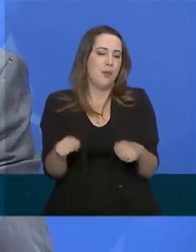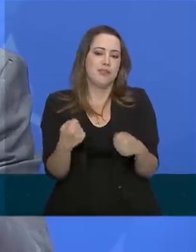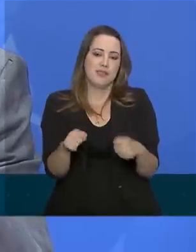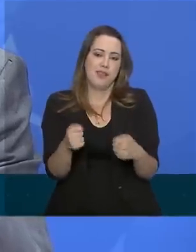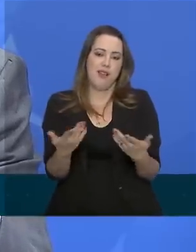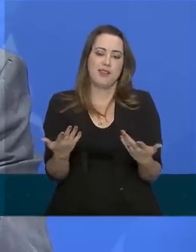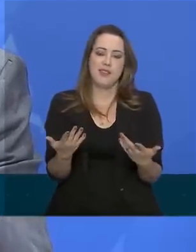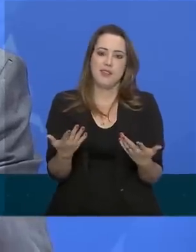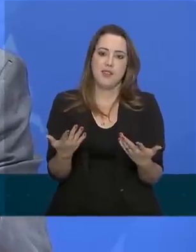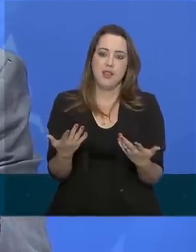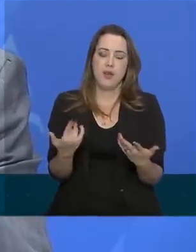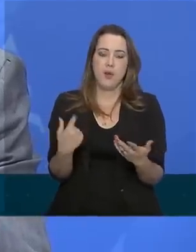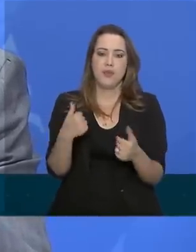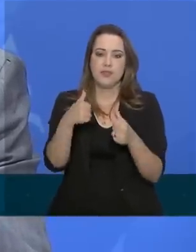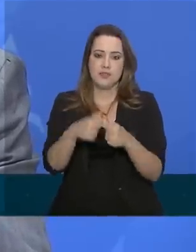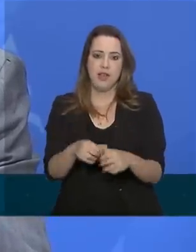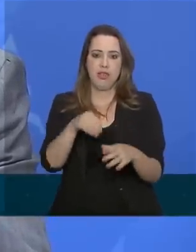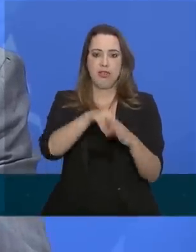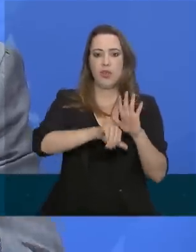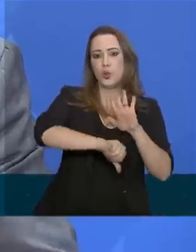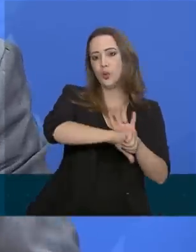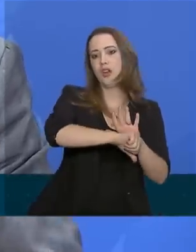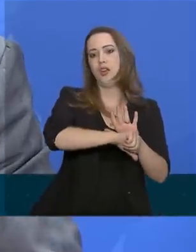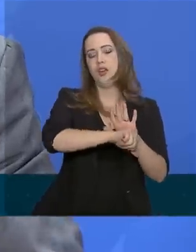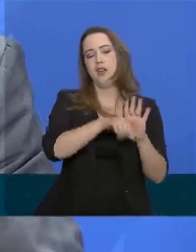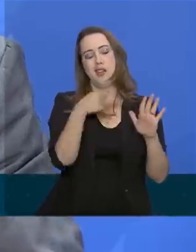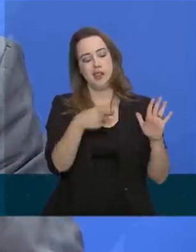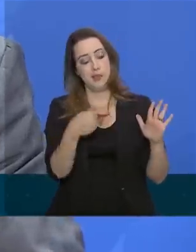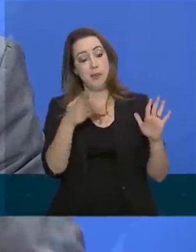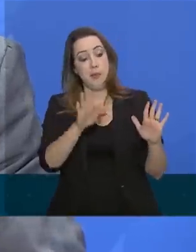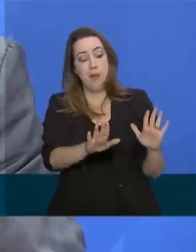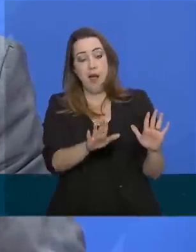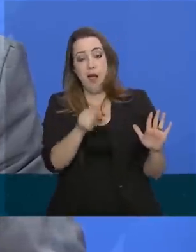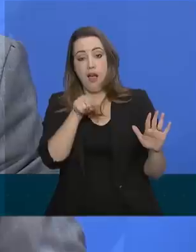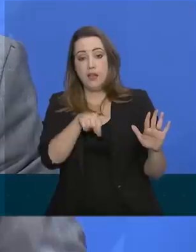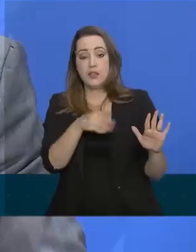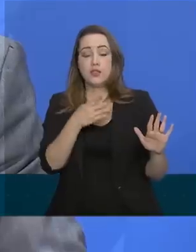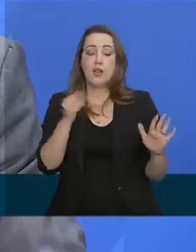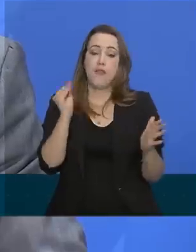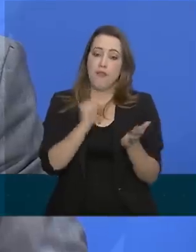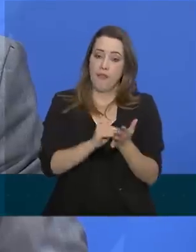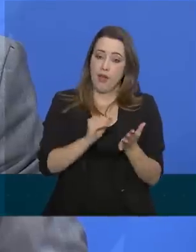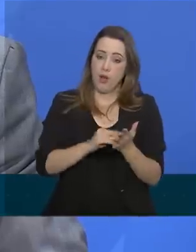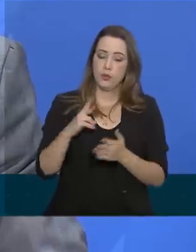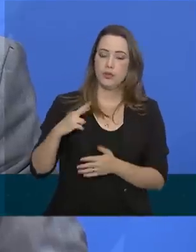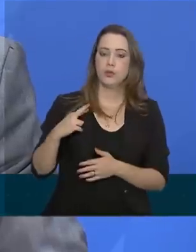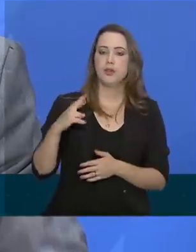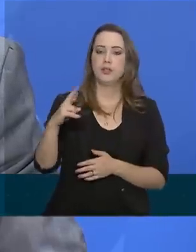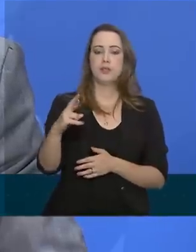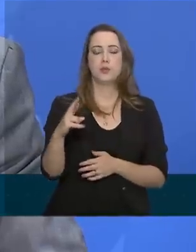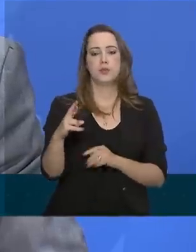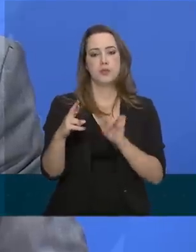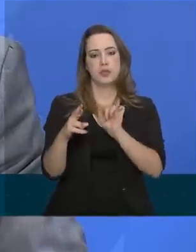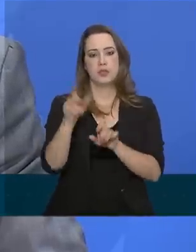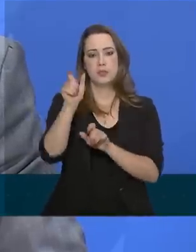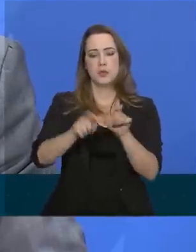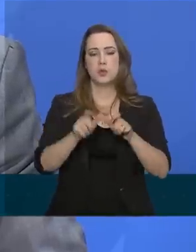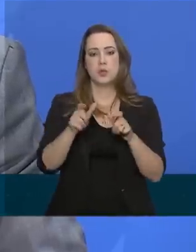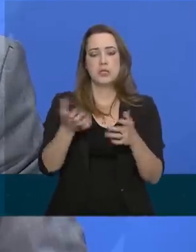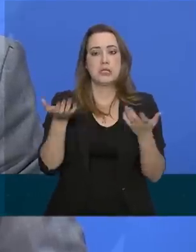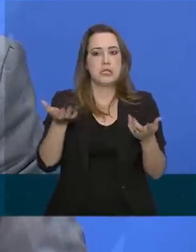e estão sendo jogados na ilegalidade por uma atuação e irresponsável daqueles que querem o congelamento